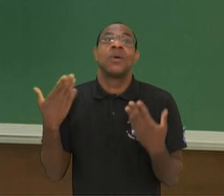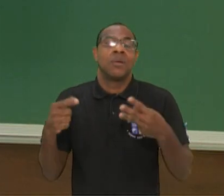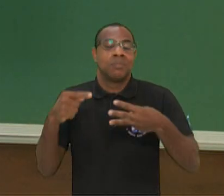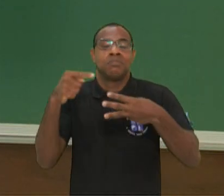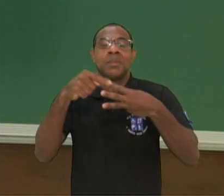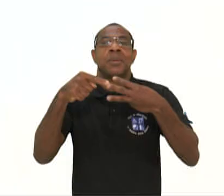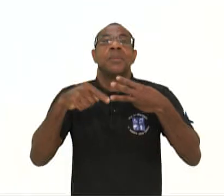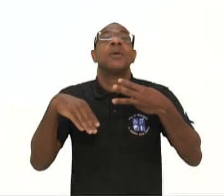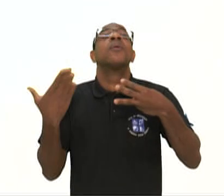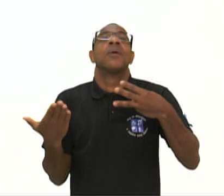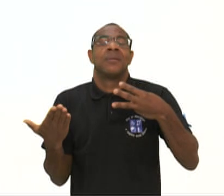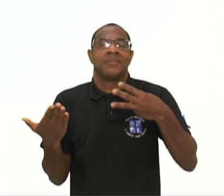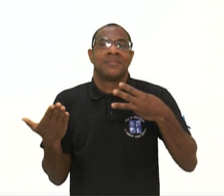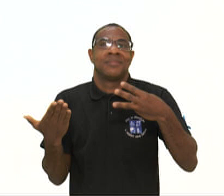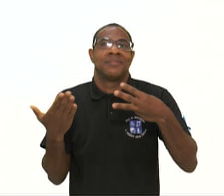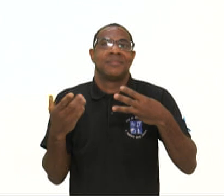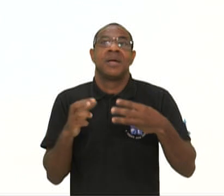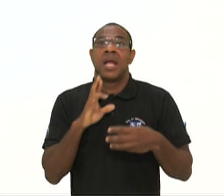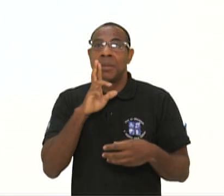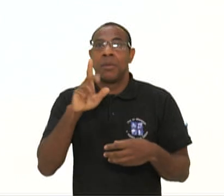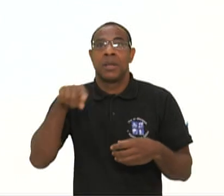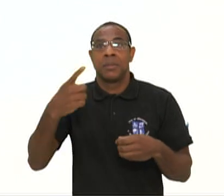empatado?